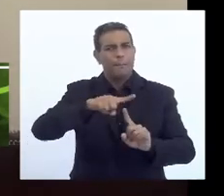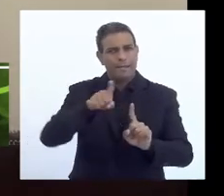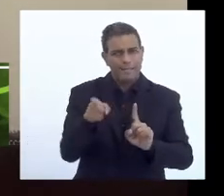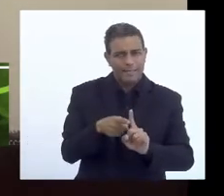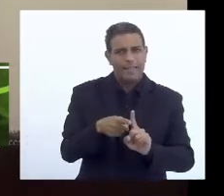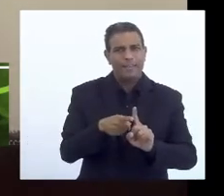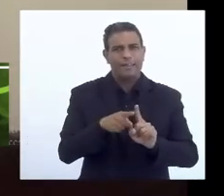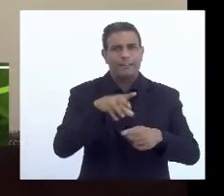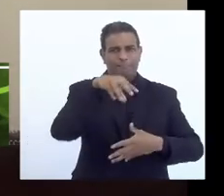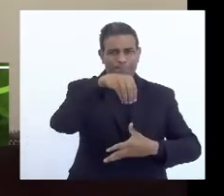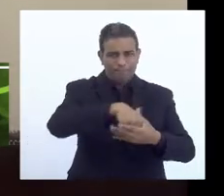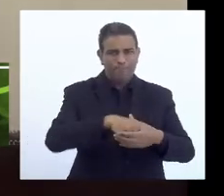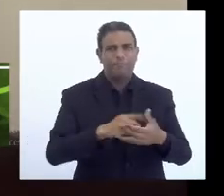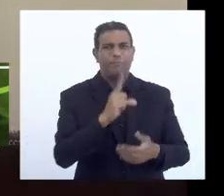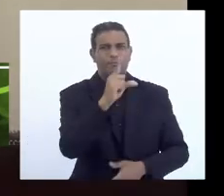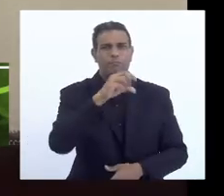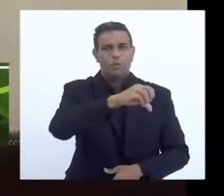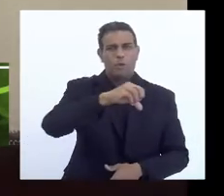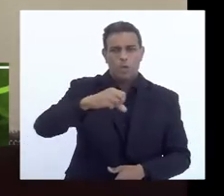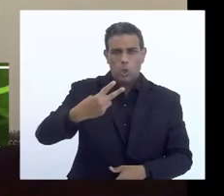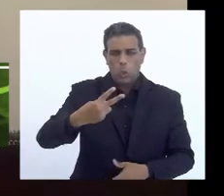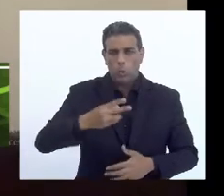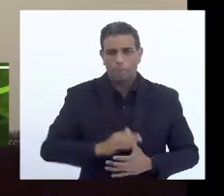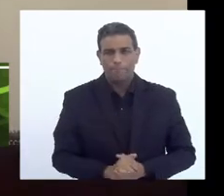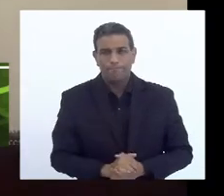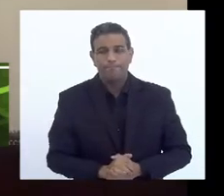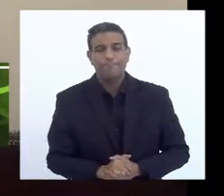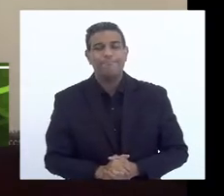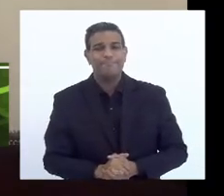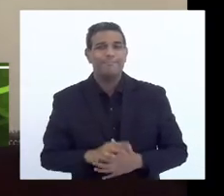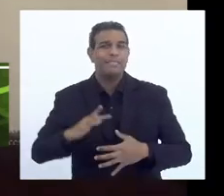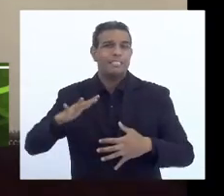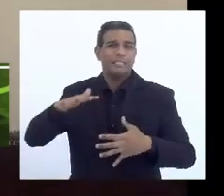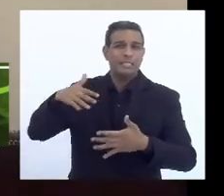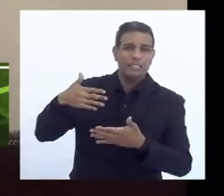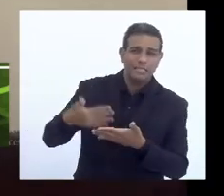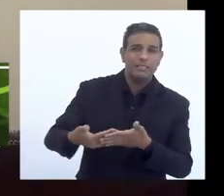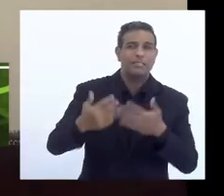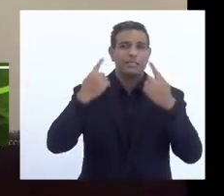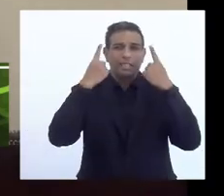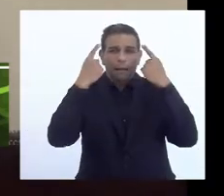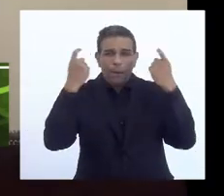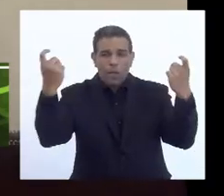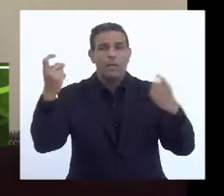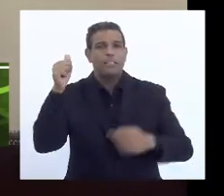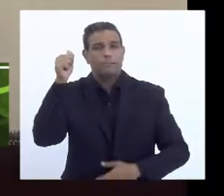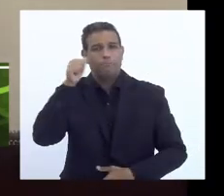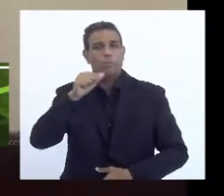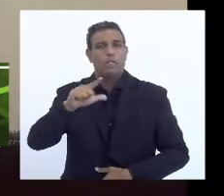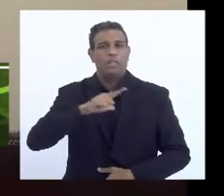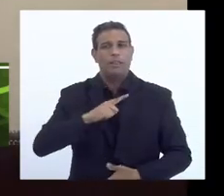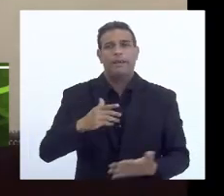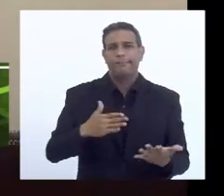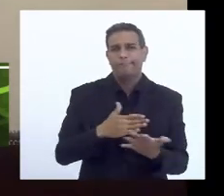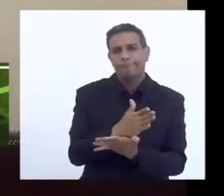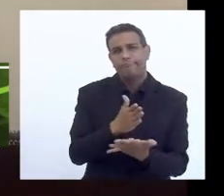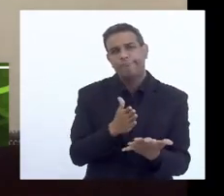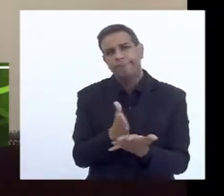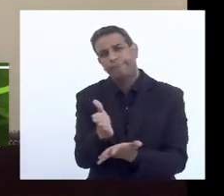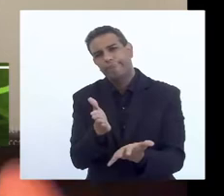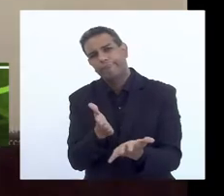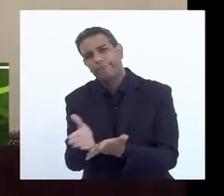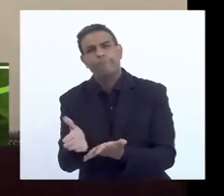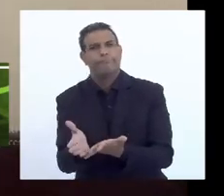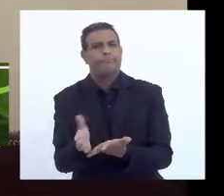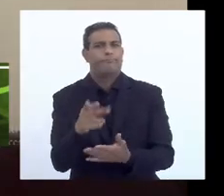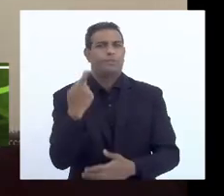maternidade. Mas as violências políticas em relação às mulheres se multiplicaram das mais variadas formas, na